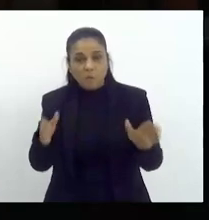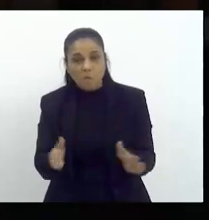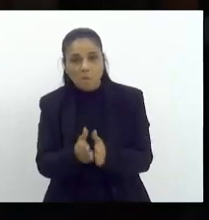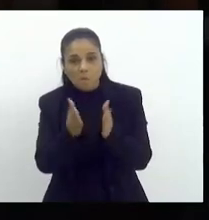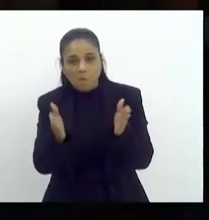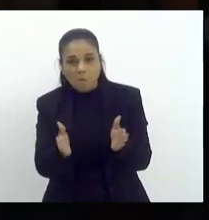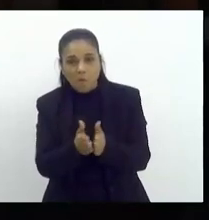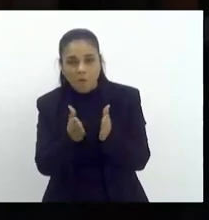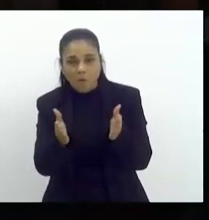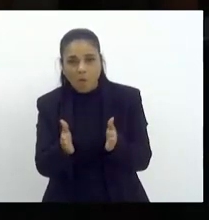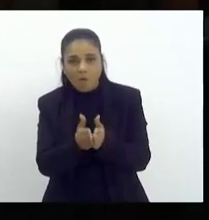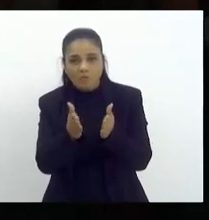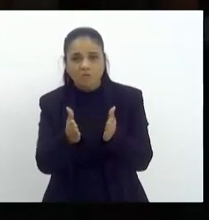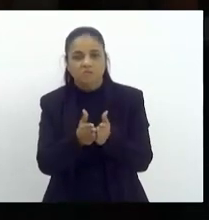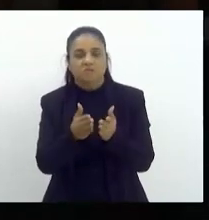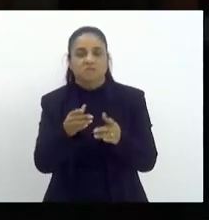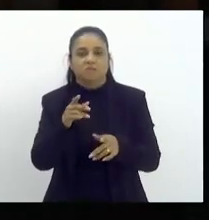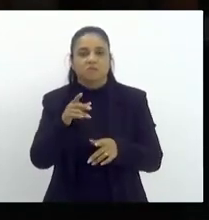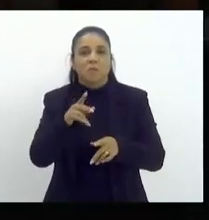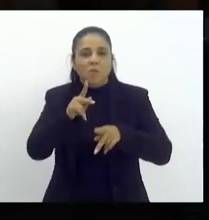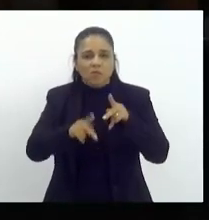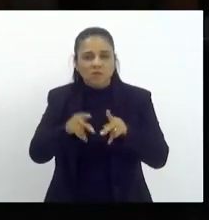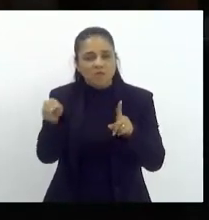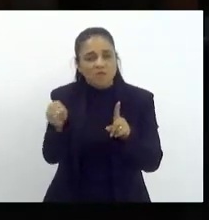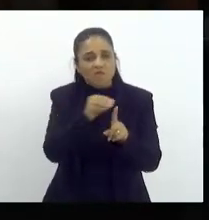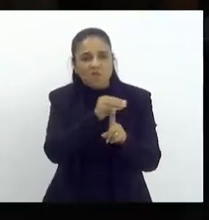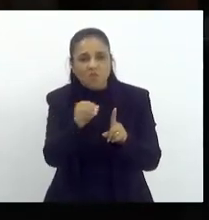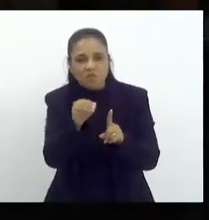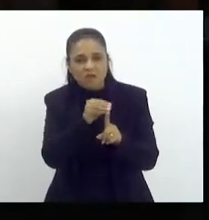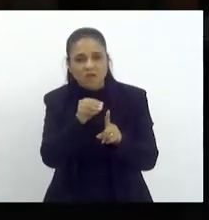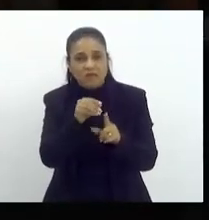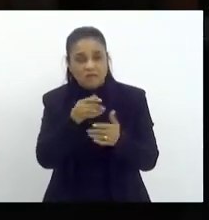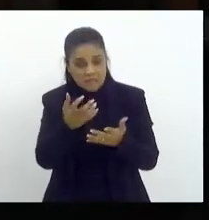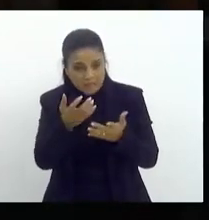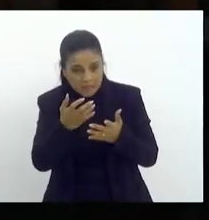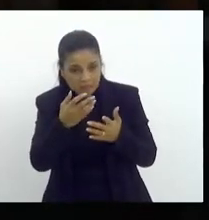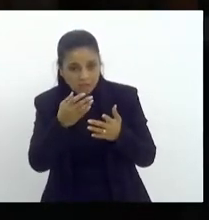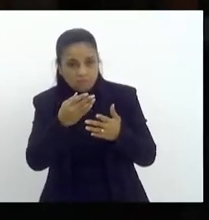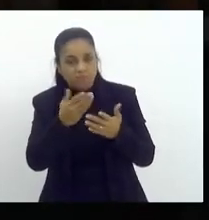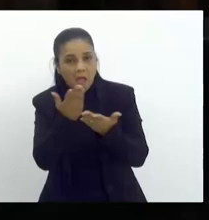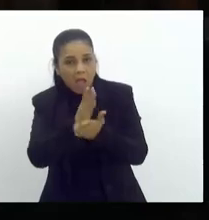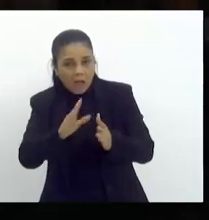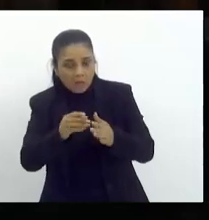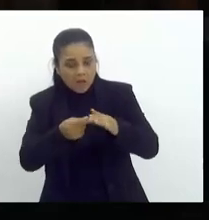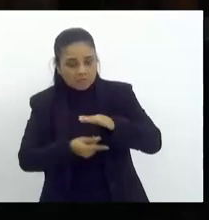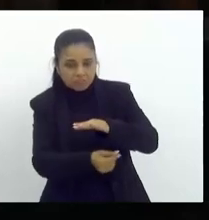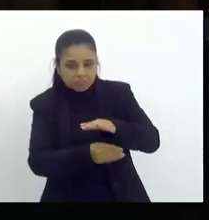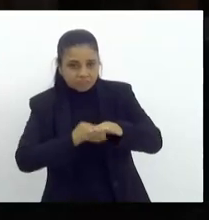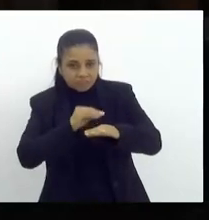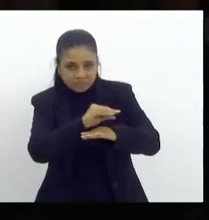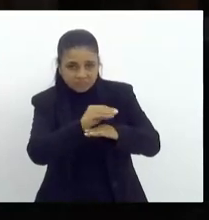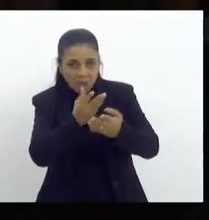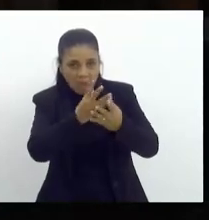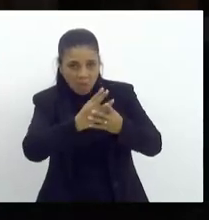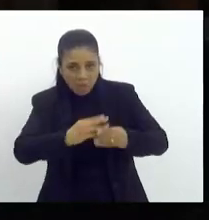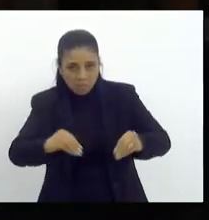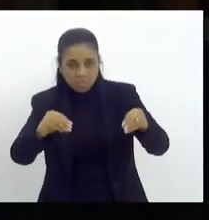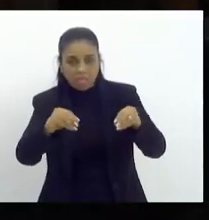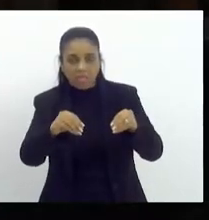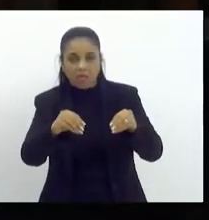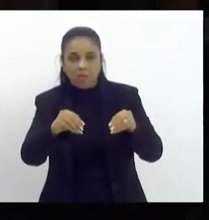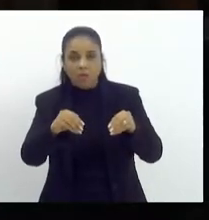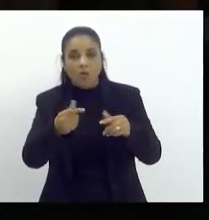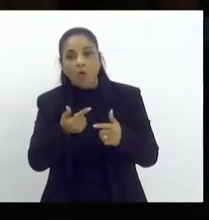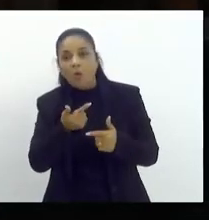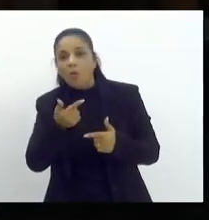com a população mais vulnerável se queria acabar com o supera RJ mandasse para essa casa ou